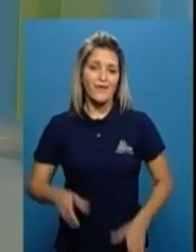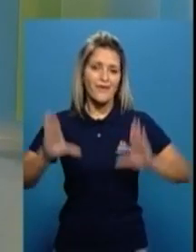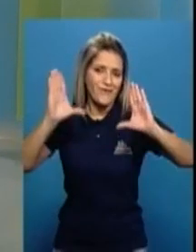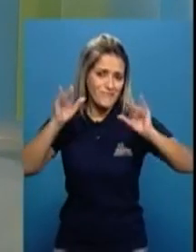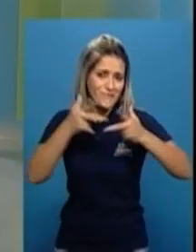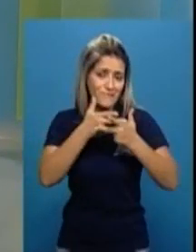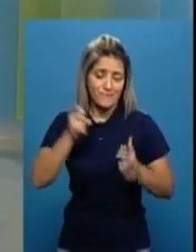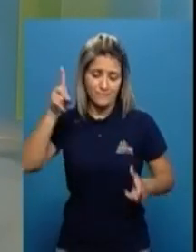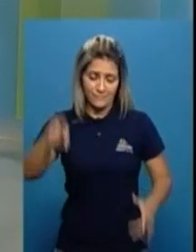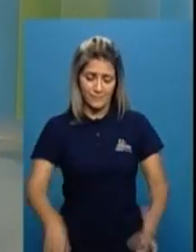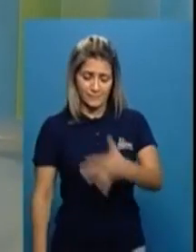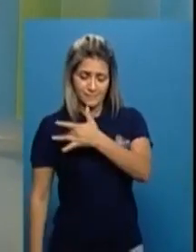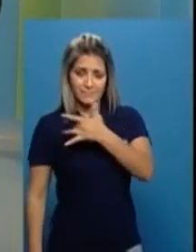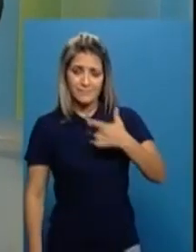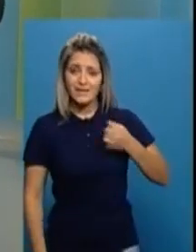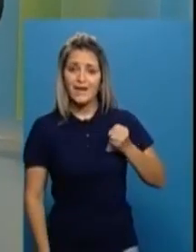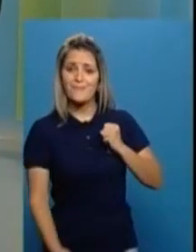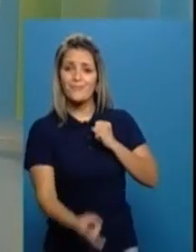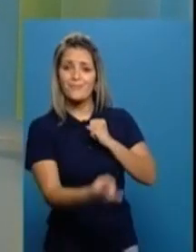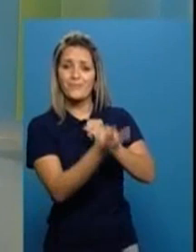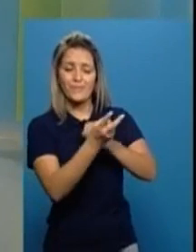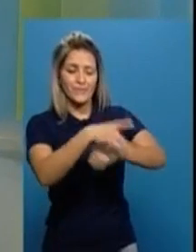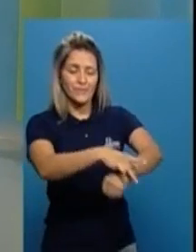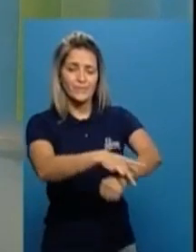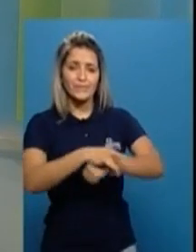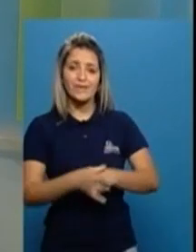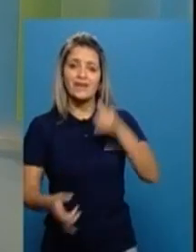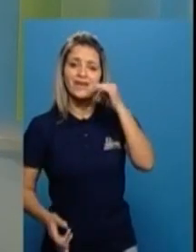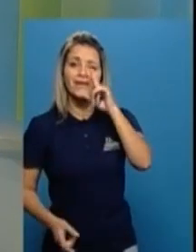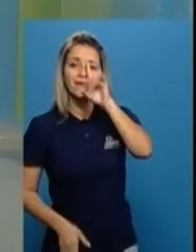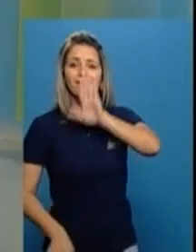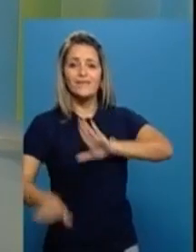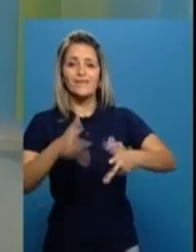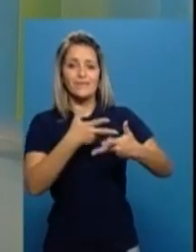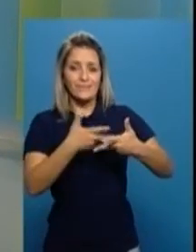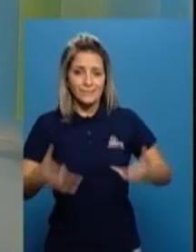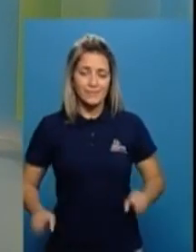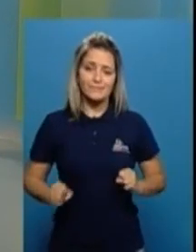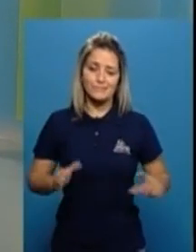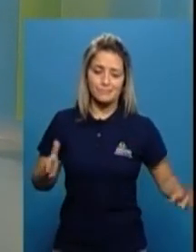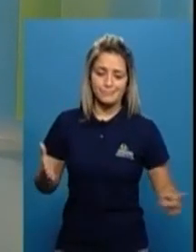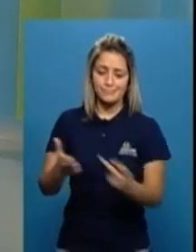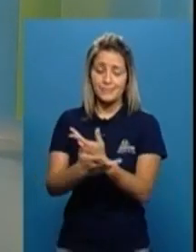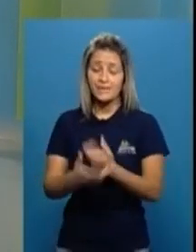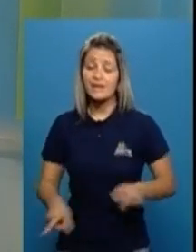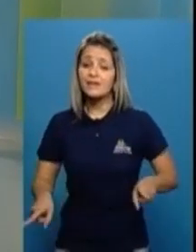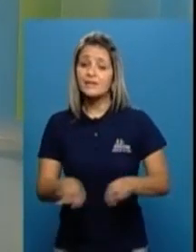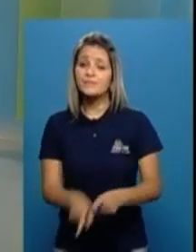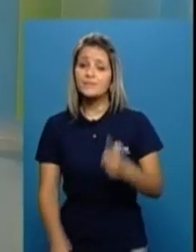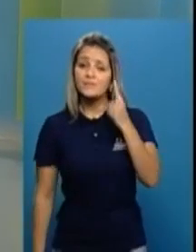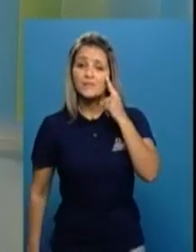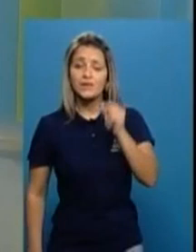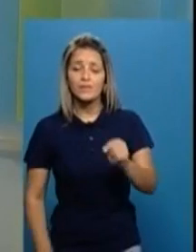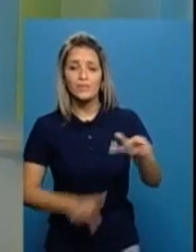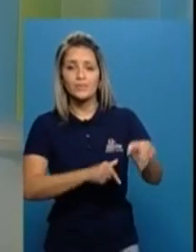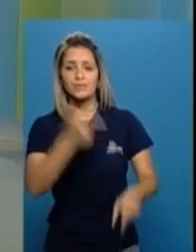e segurança, protegendo o operador de qualquer risco de acidente. E pensando também na